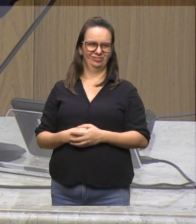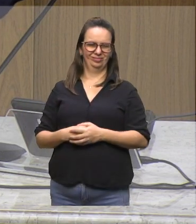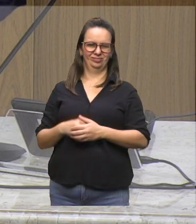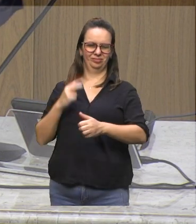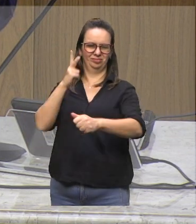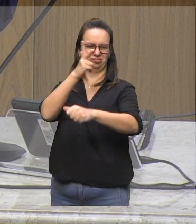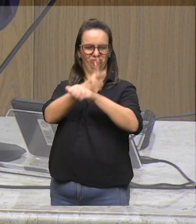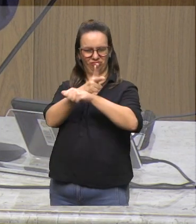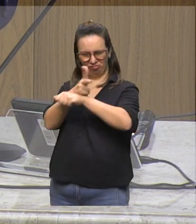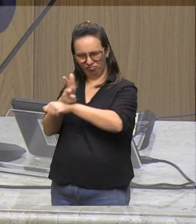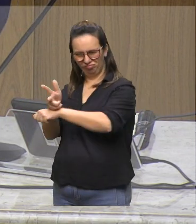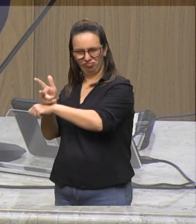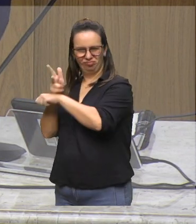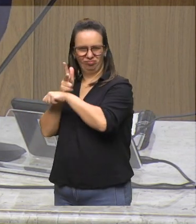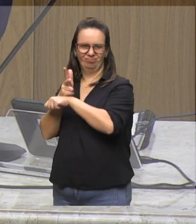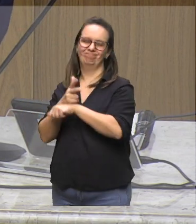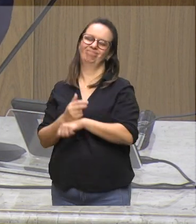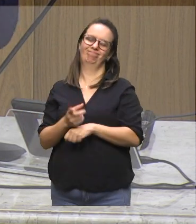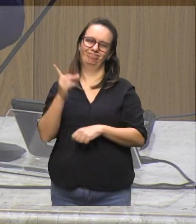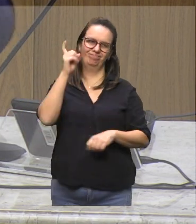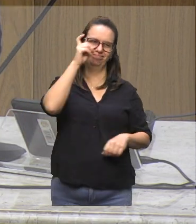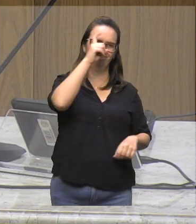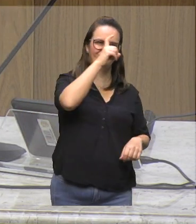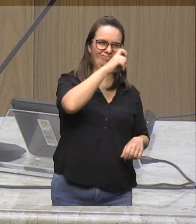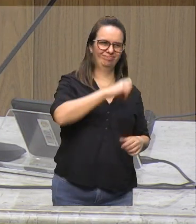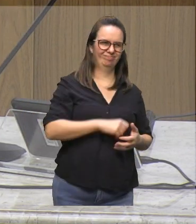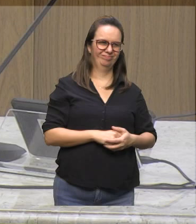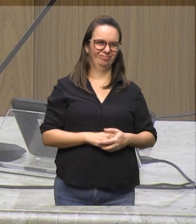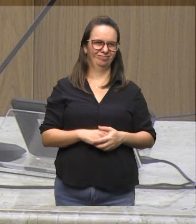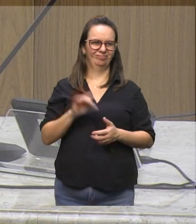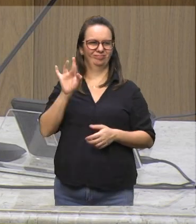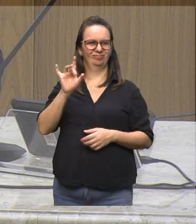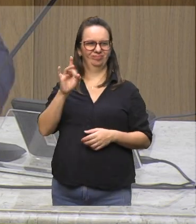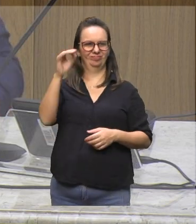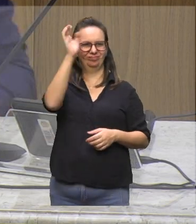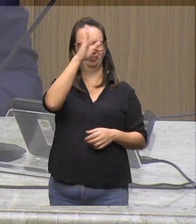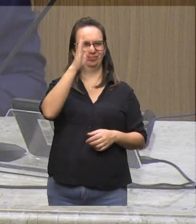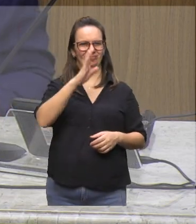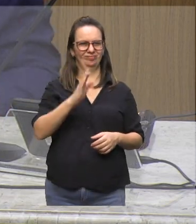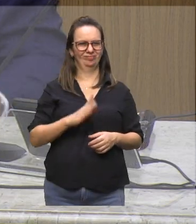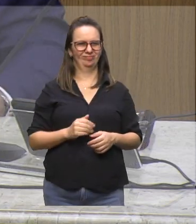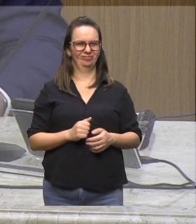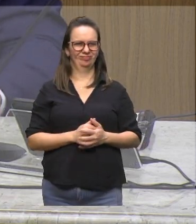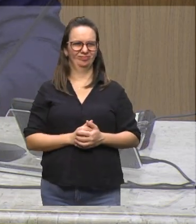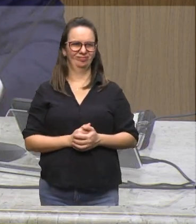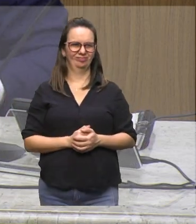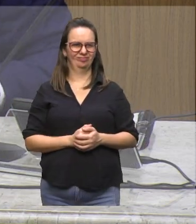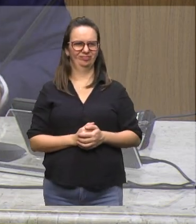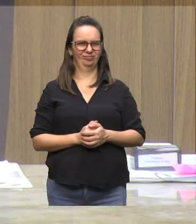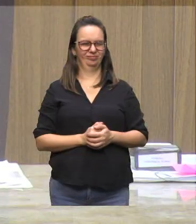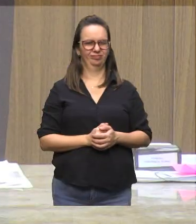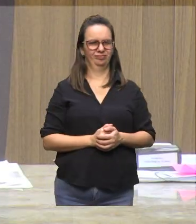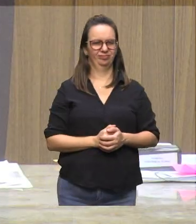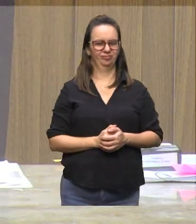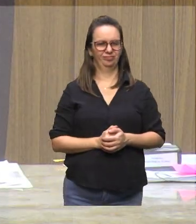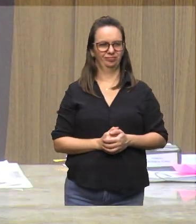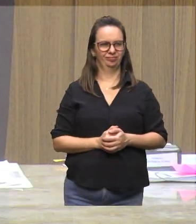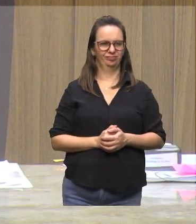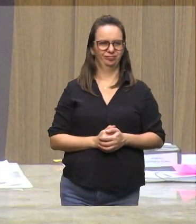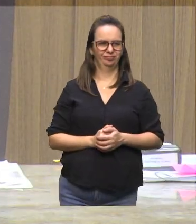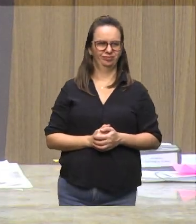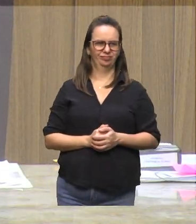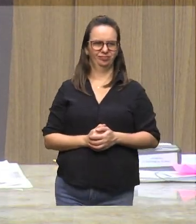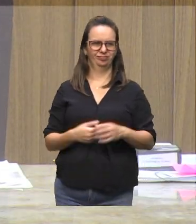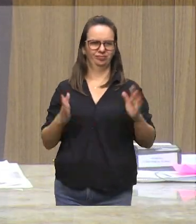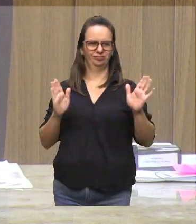é complicado, hein? Vai vendo o Brasil. Obrigado, senhor presidente. Com a palavra, o vereador Alexandre